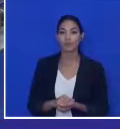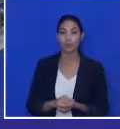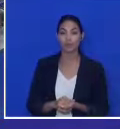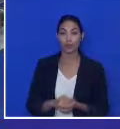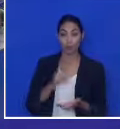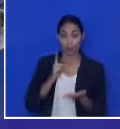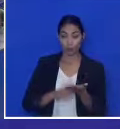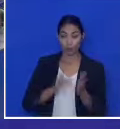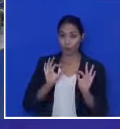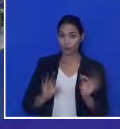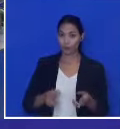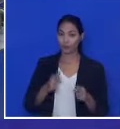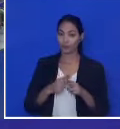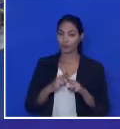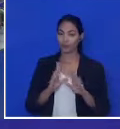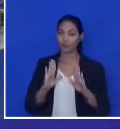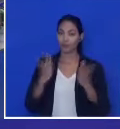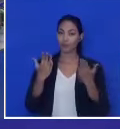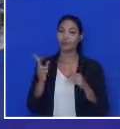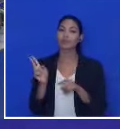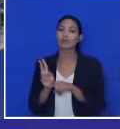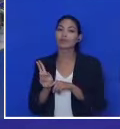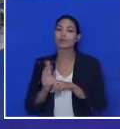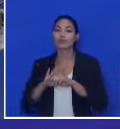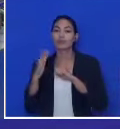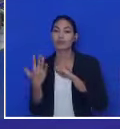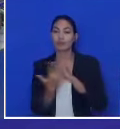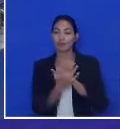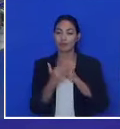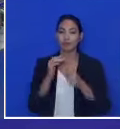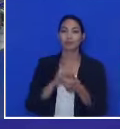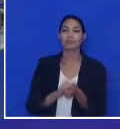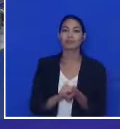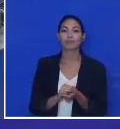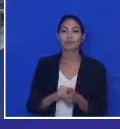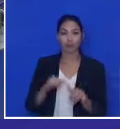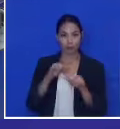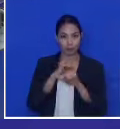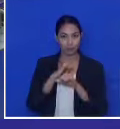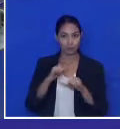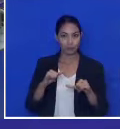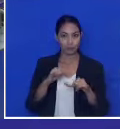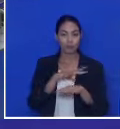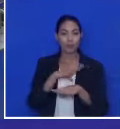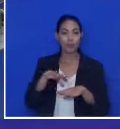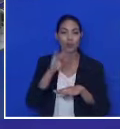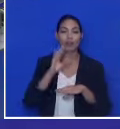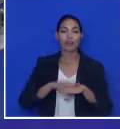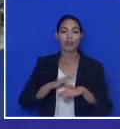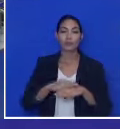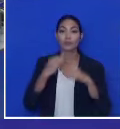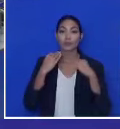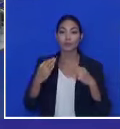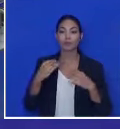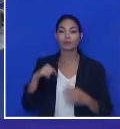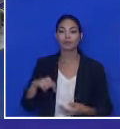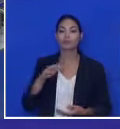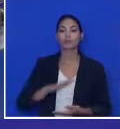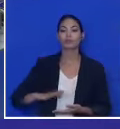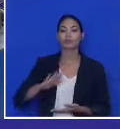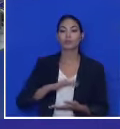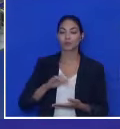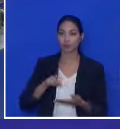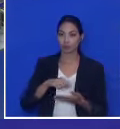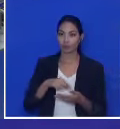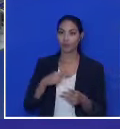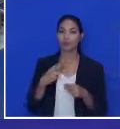R$4.201.432,52. Confirmando o compromisso da Caixa com as ações de prevenção ao Covid-19, comunicamos que o sorteio está sendo realizado sem a presença